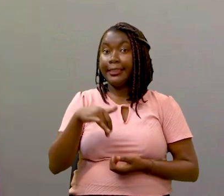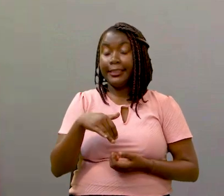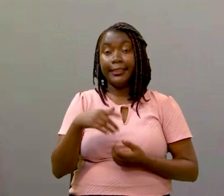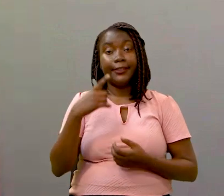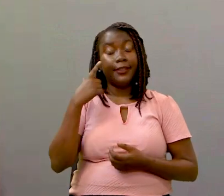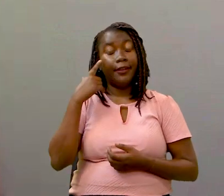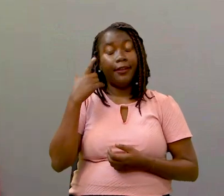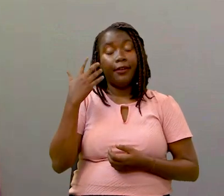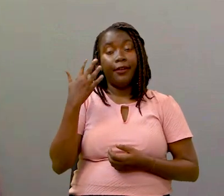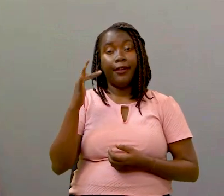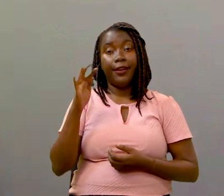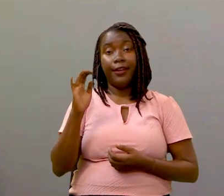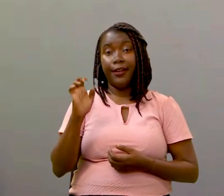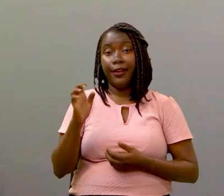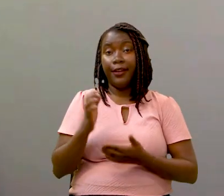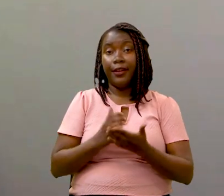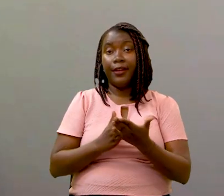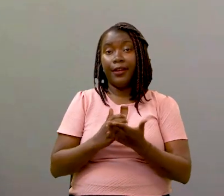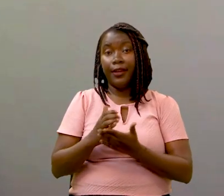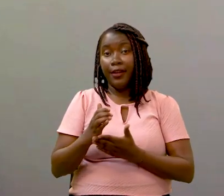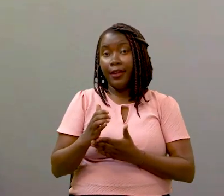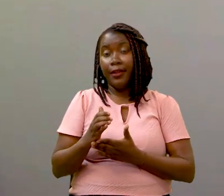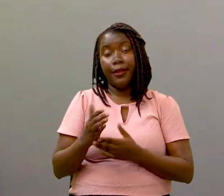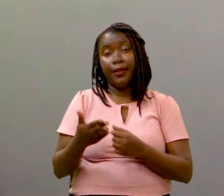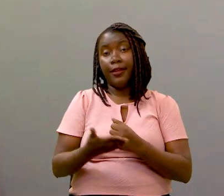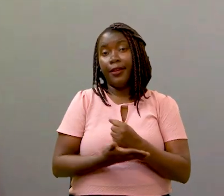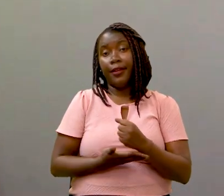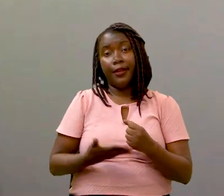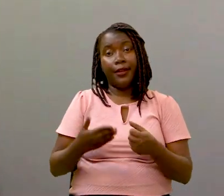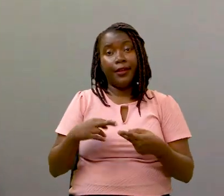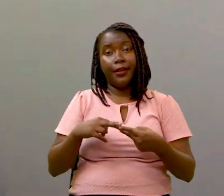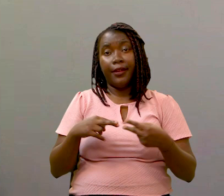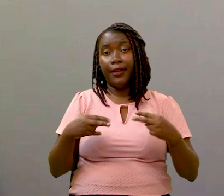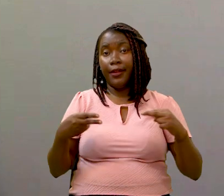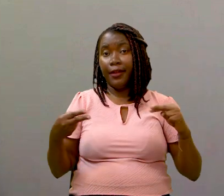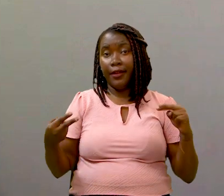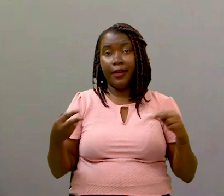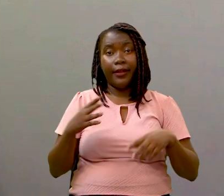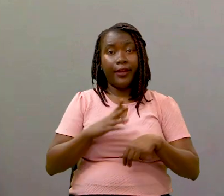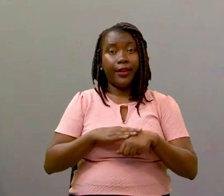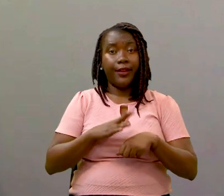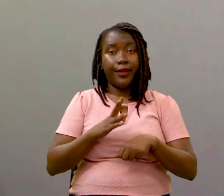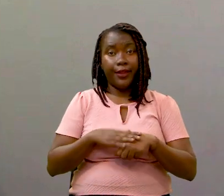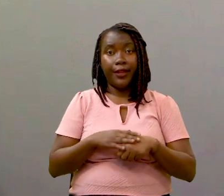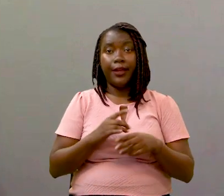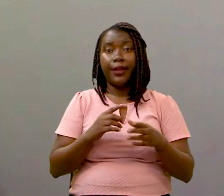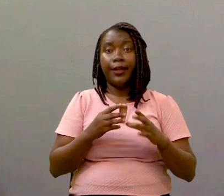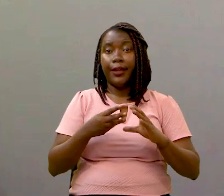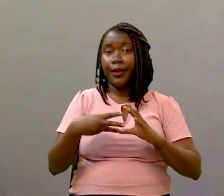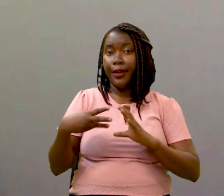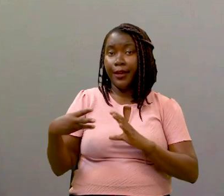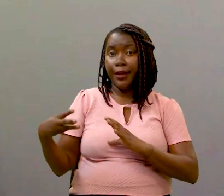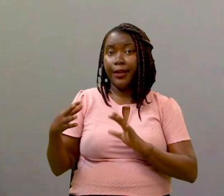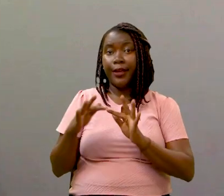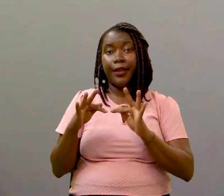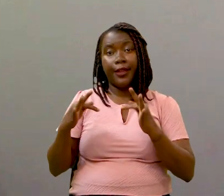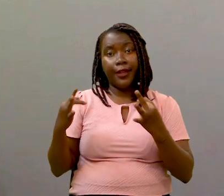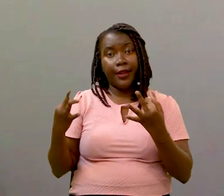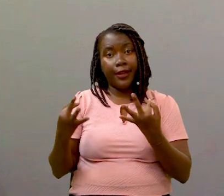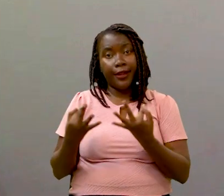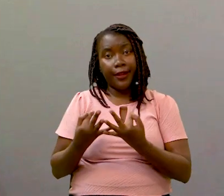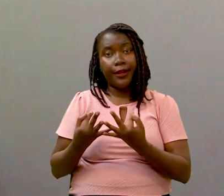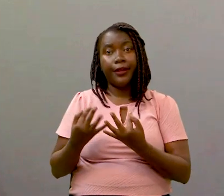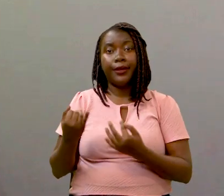a enxaqueca tem uma origem fundamentalmente genética. É uma doença com características